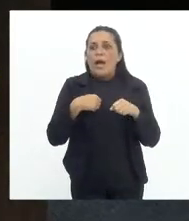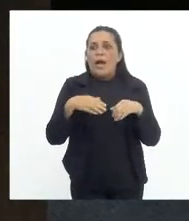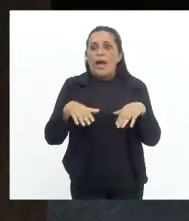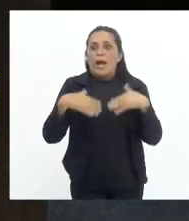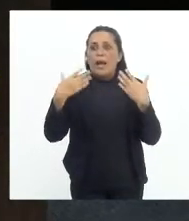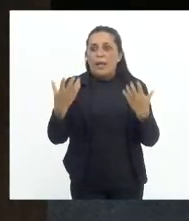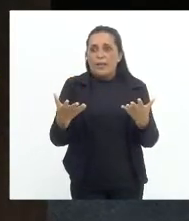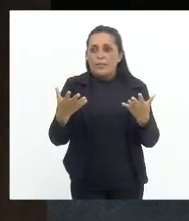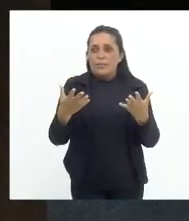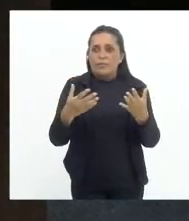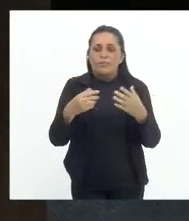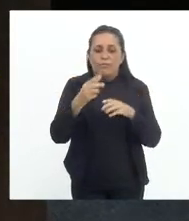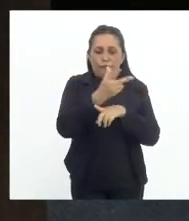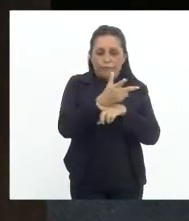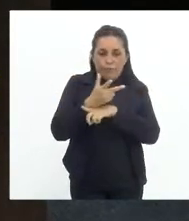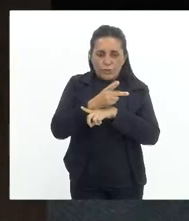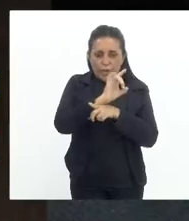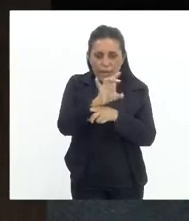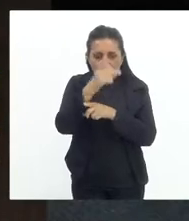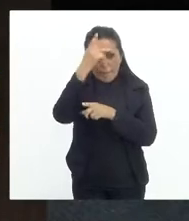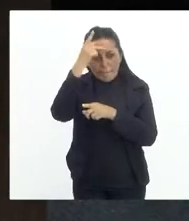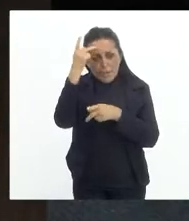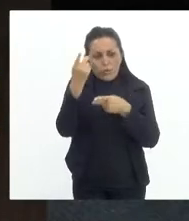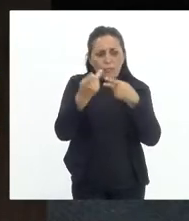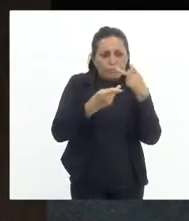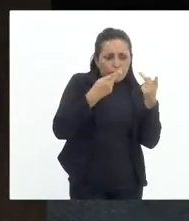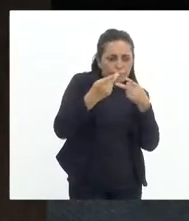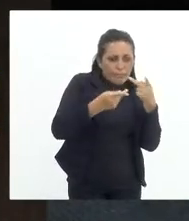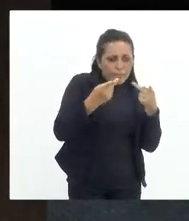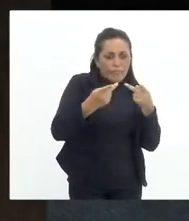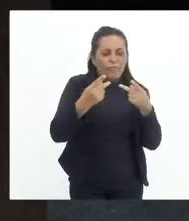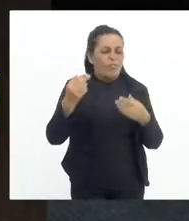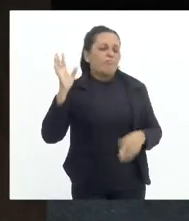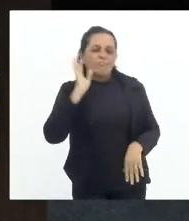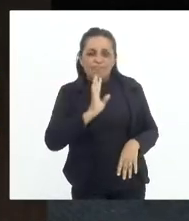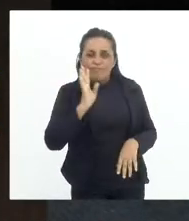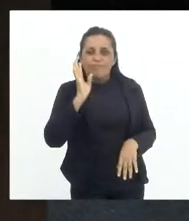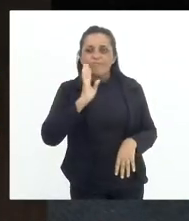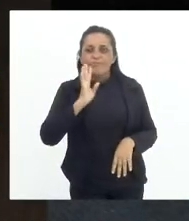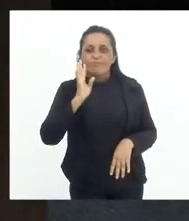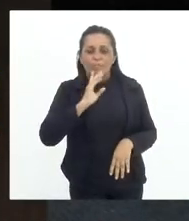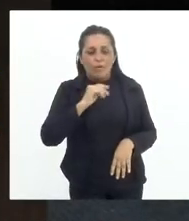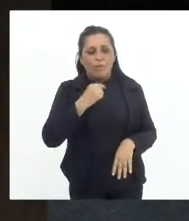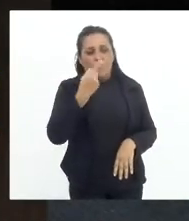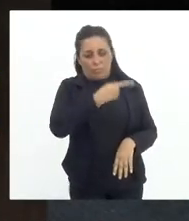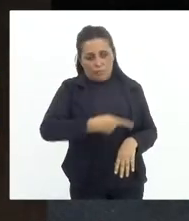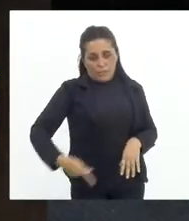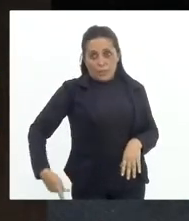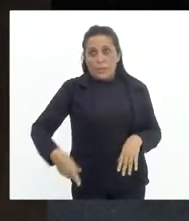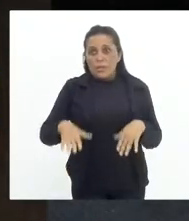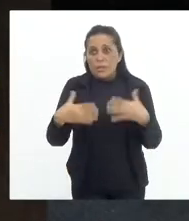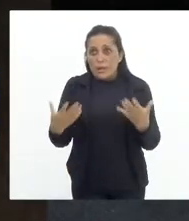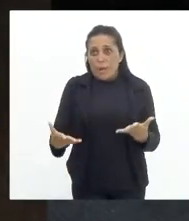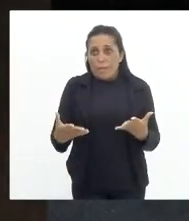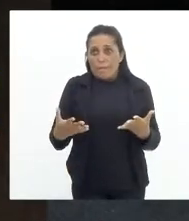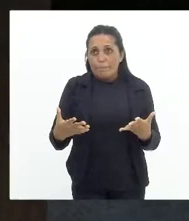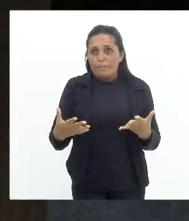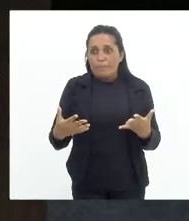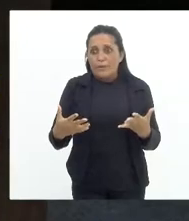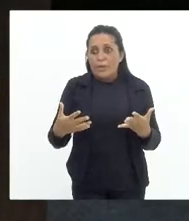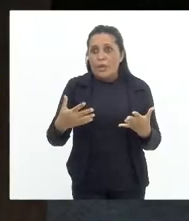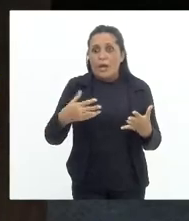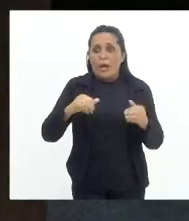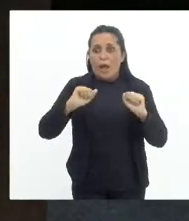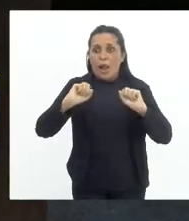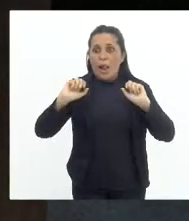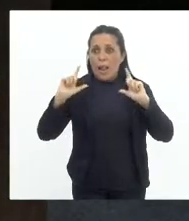e depois de cada um fazendo o seu depoimento foi muito bacana viu Presidente tão inclusive alerj e